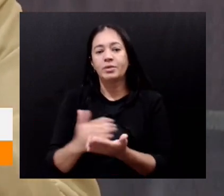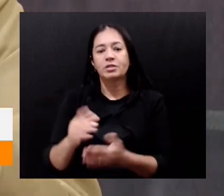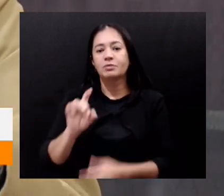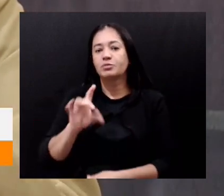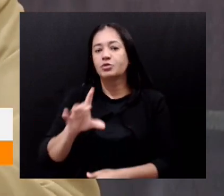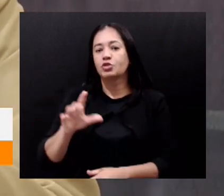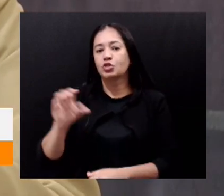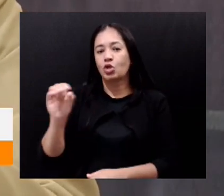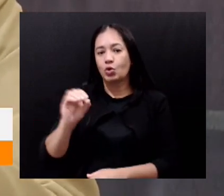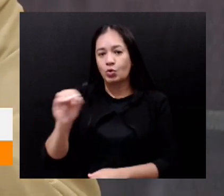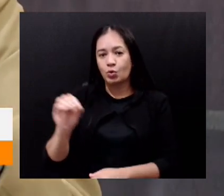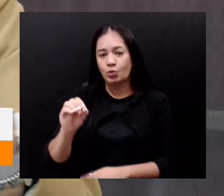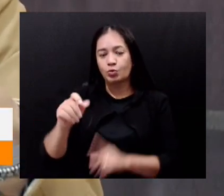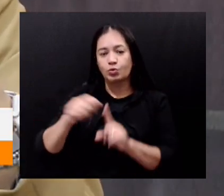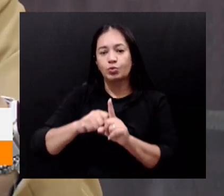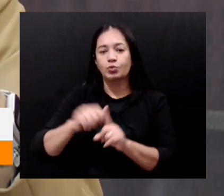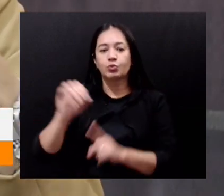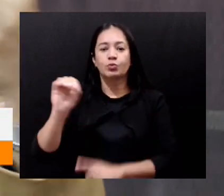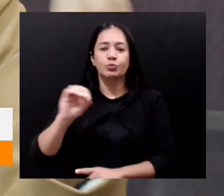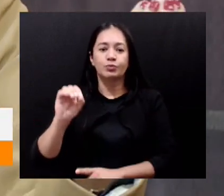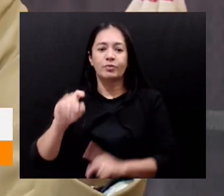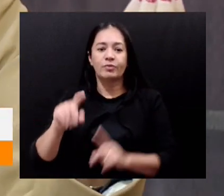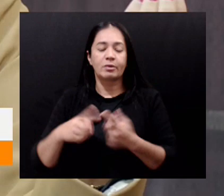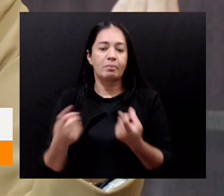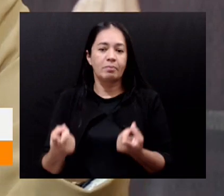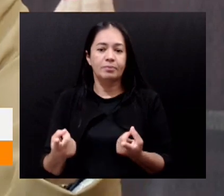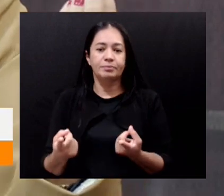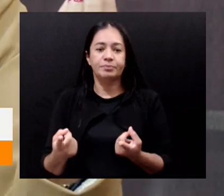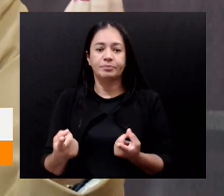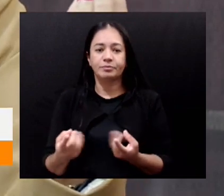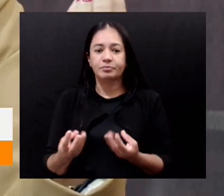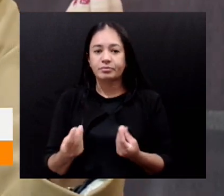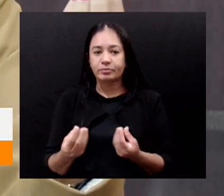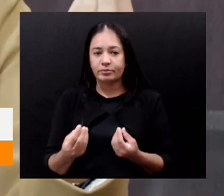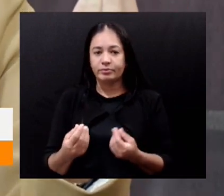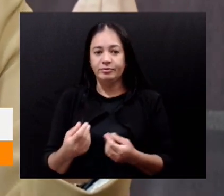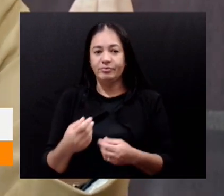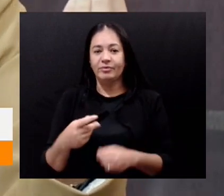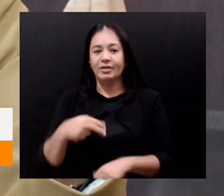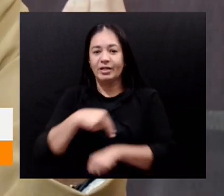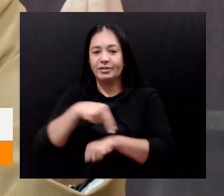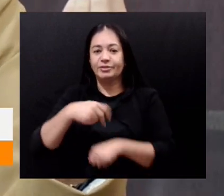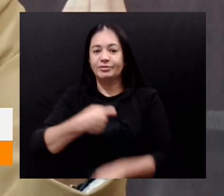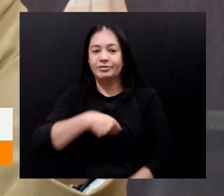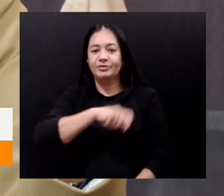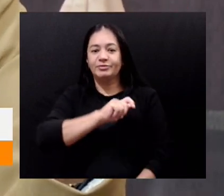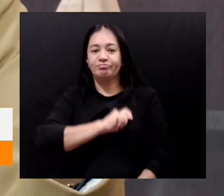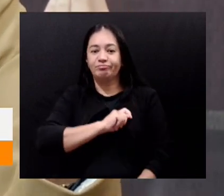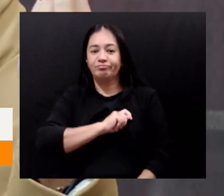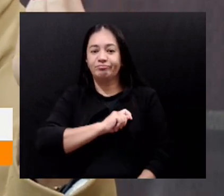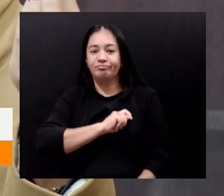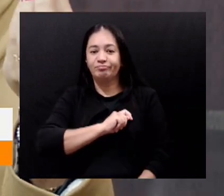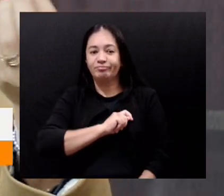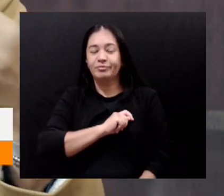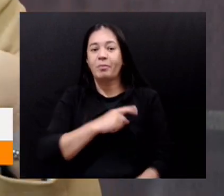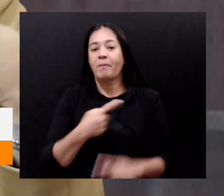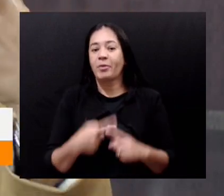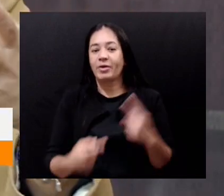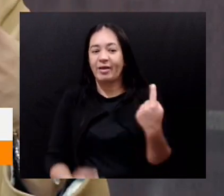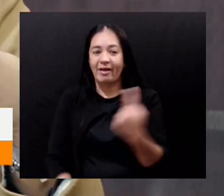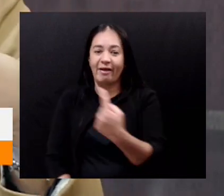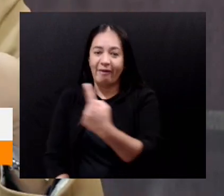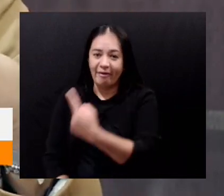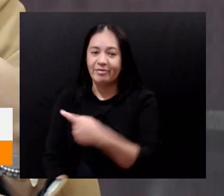resposta, mas efetivamente a espanhola é aquilo que eu falei, cada país Tem a sua regra, tem a sua né. regra. Aham.